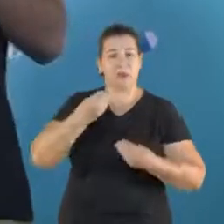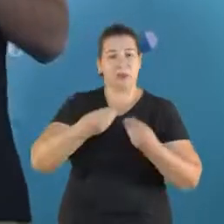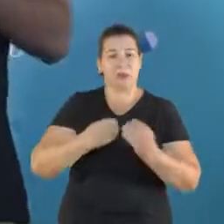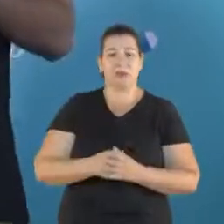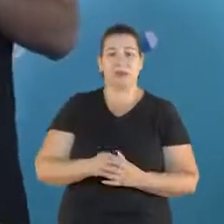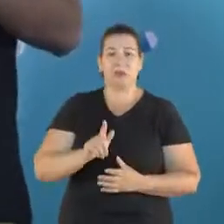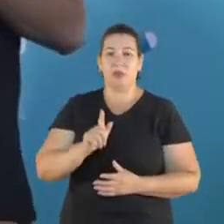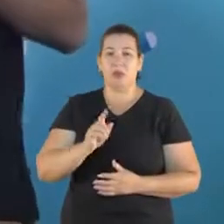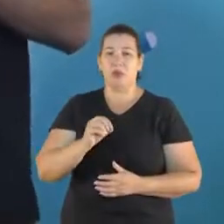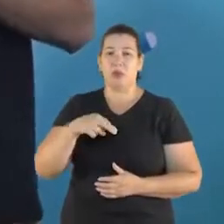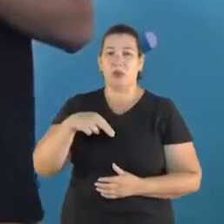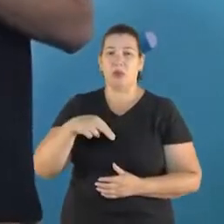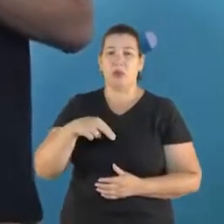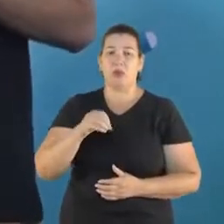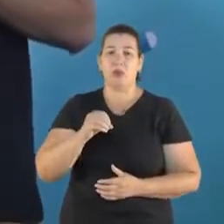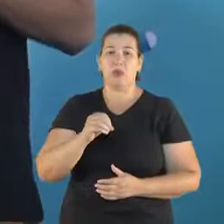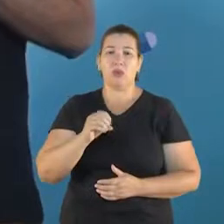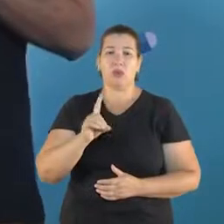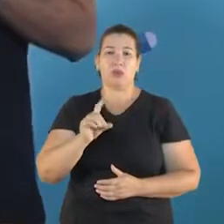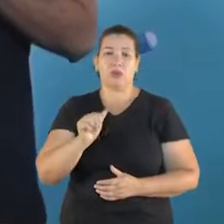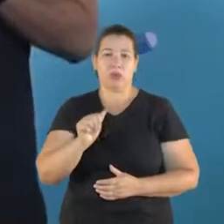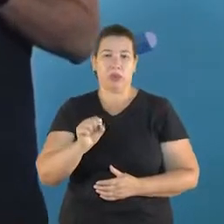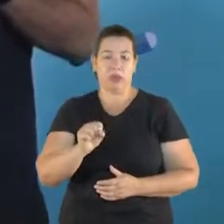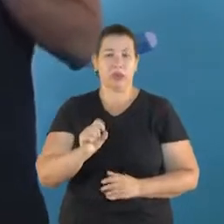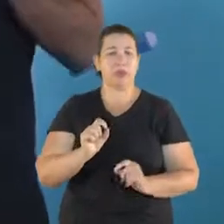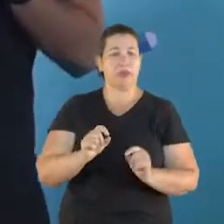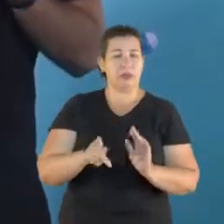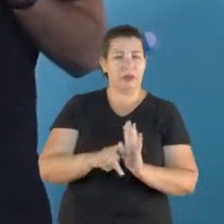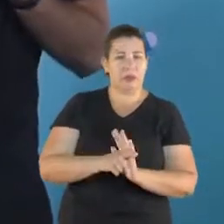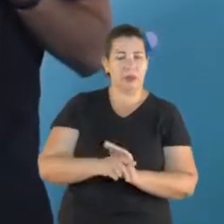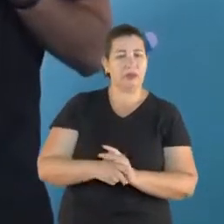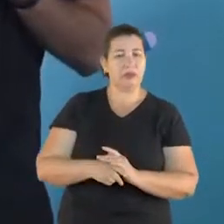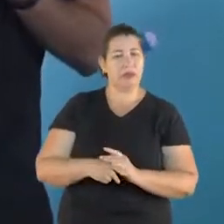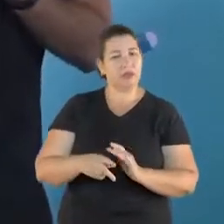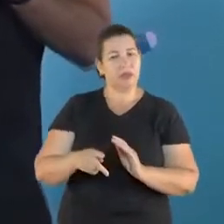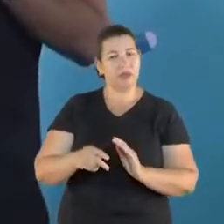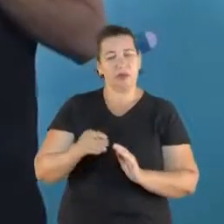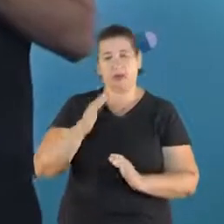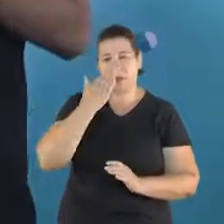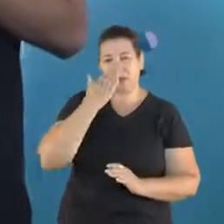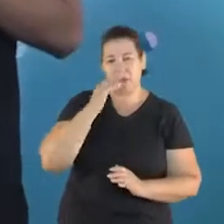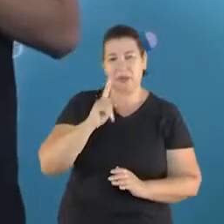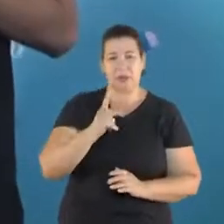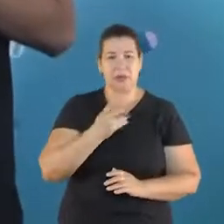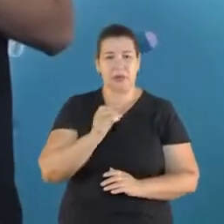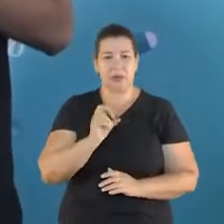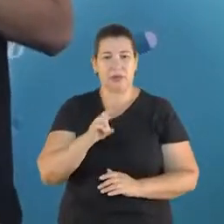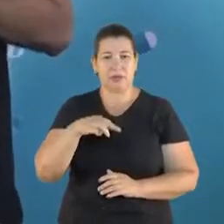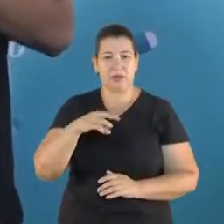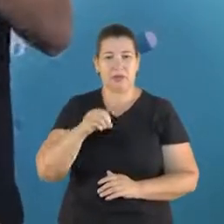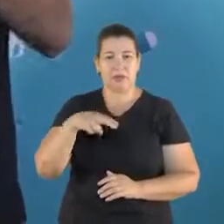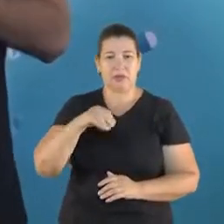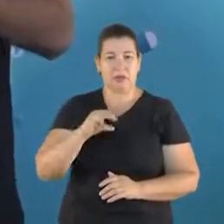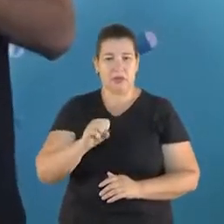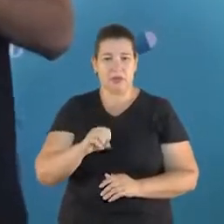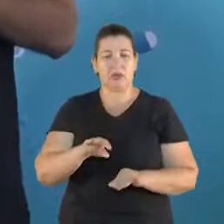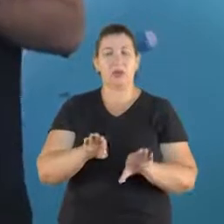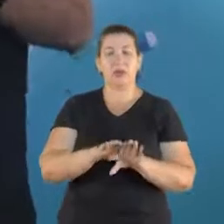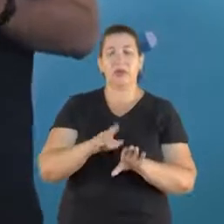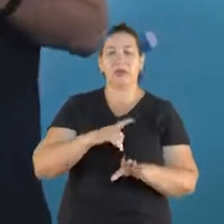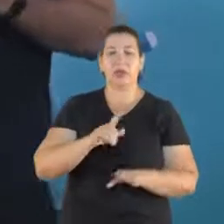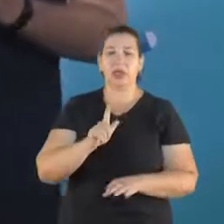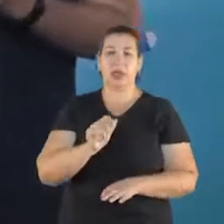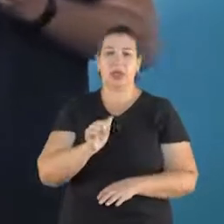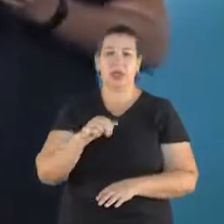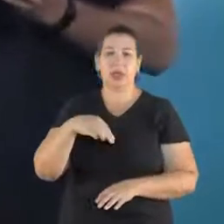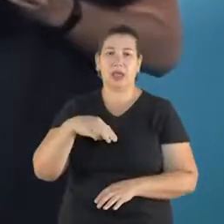As gônadas são responsáveis pela produção dos hormônios sexuais, como nós já falamos, mas elas também produzem o que nós chamamos de gametas, que são as